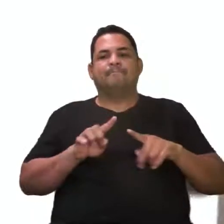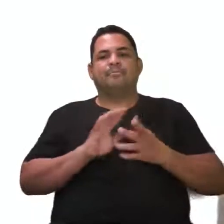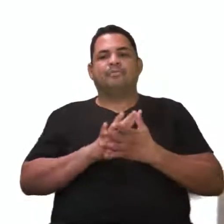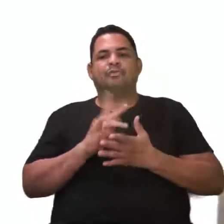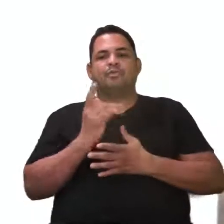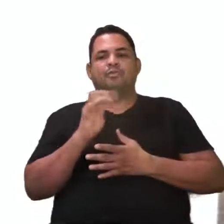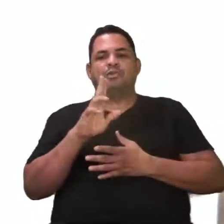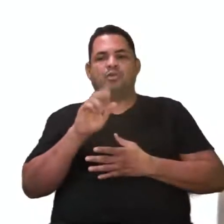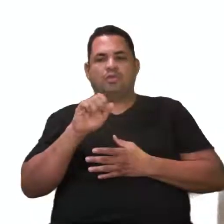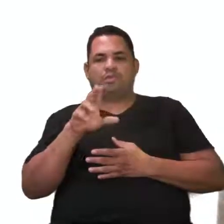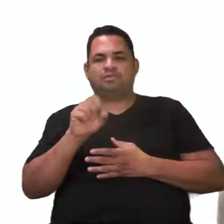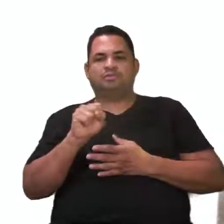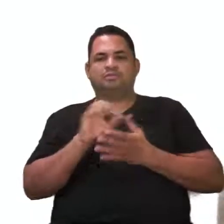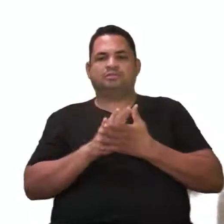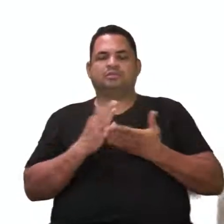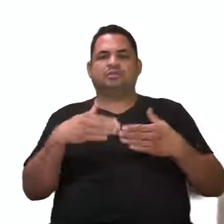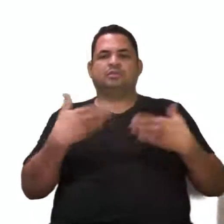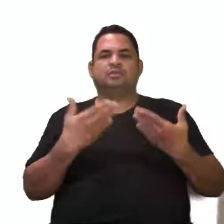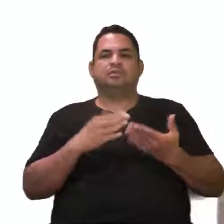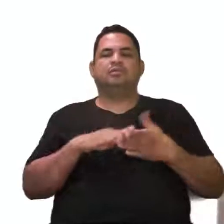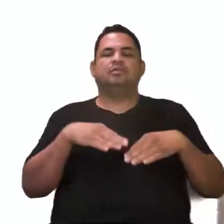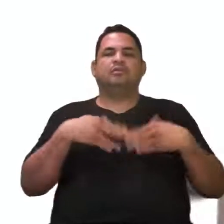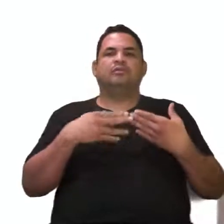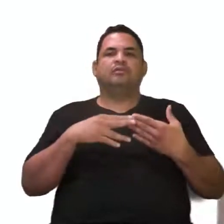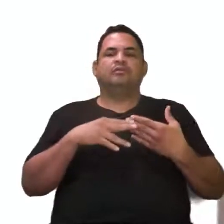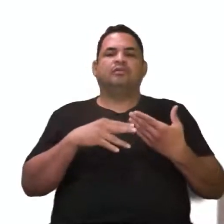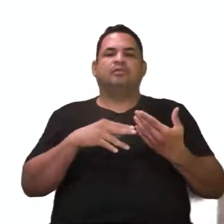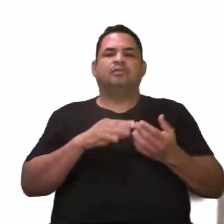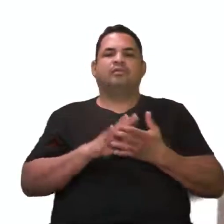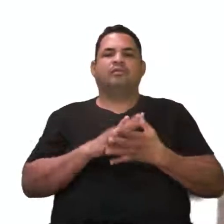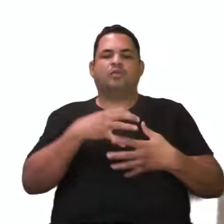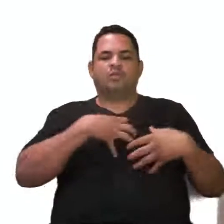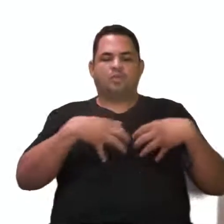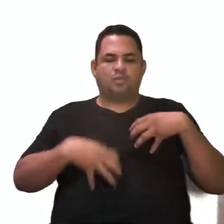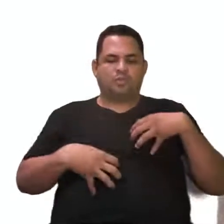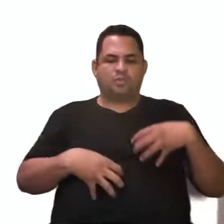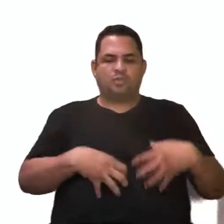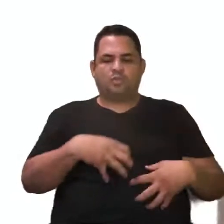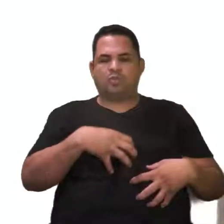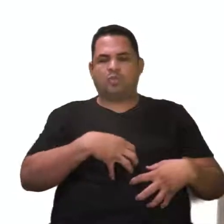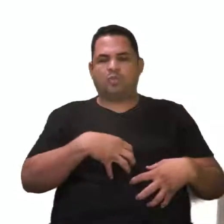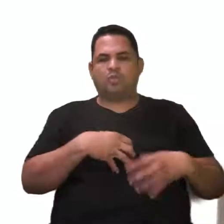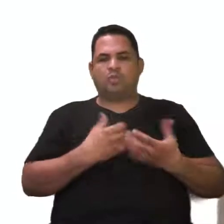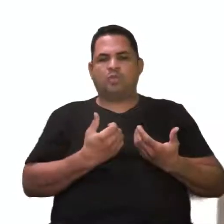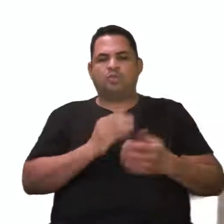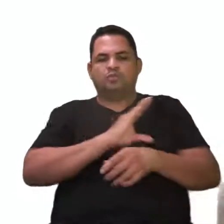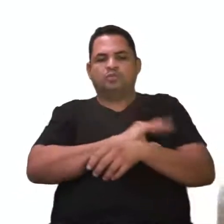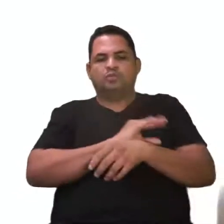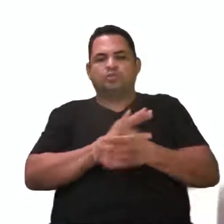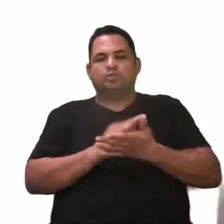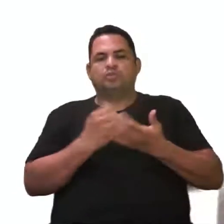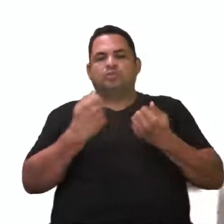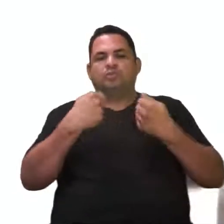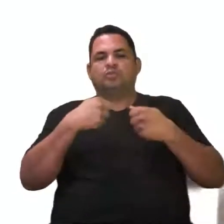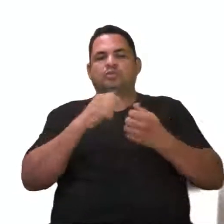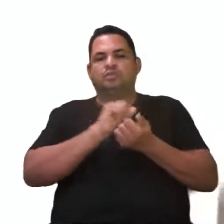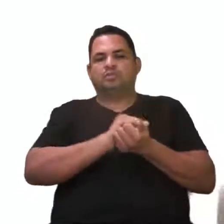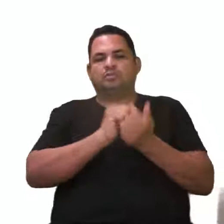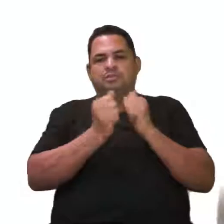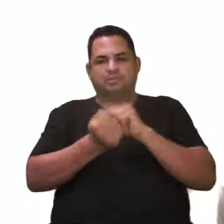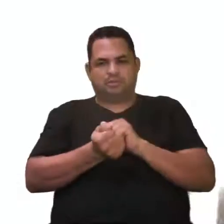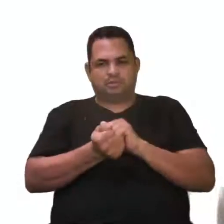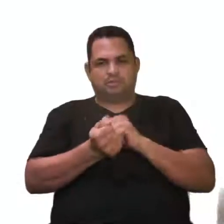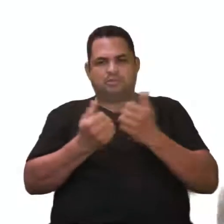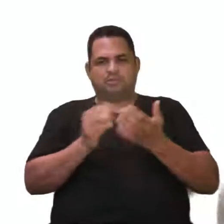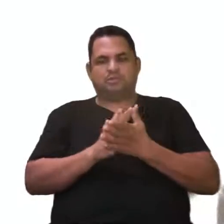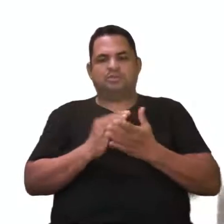Mas são homólogos. Então, quando eu falar de órgãos vestigiais, eu estou falando de órgãos homólogos, que têm a mesma, o que, professora?